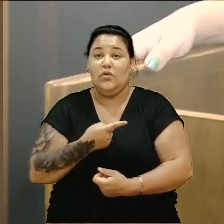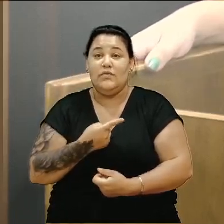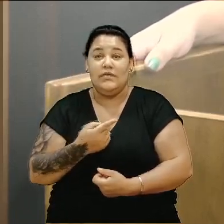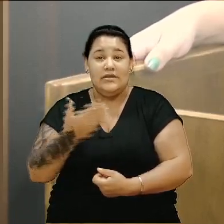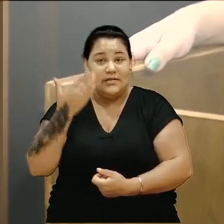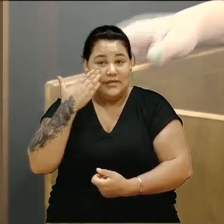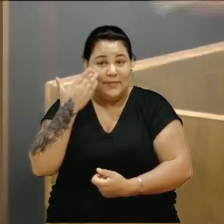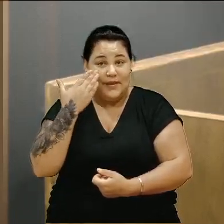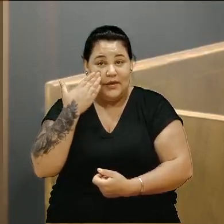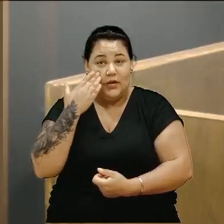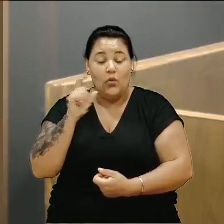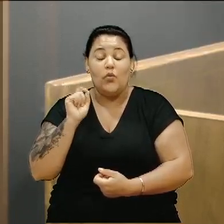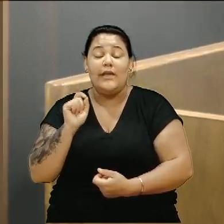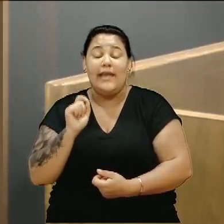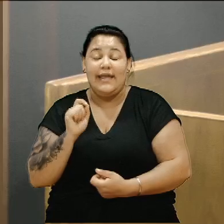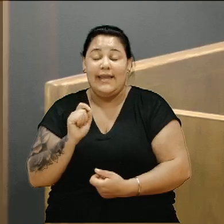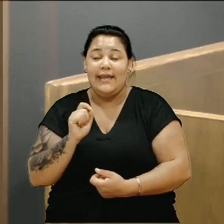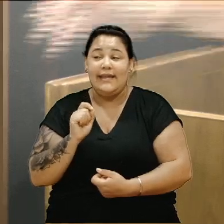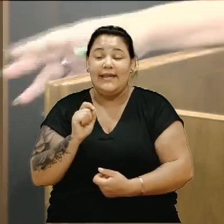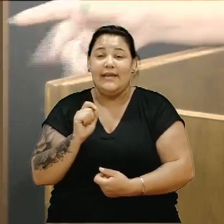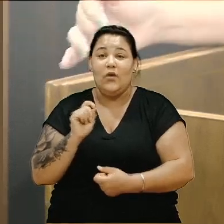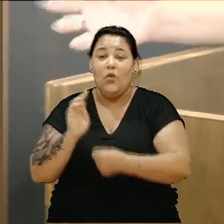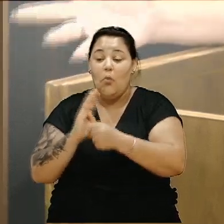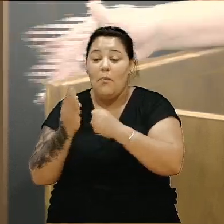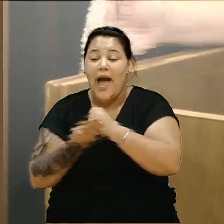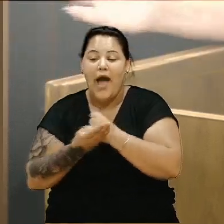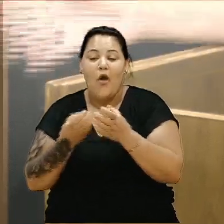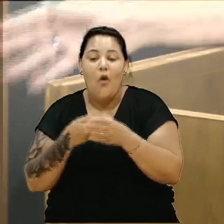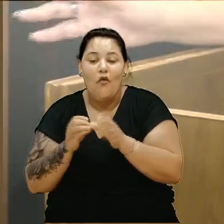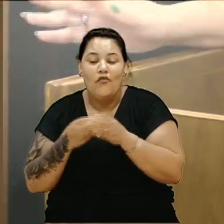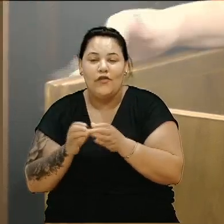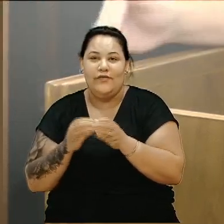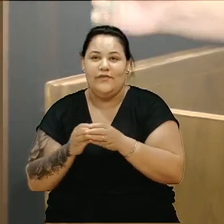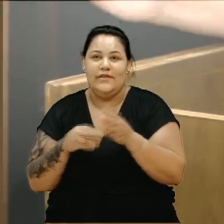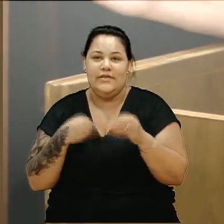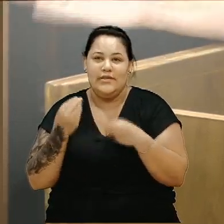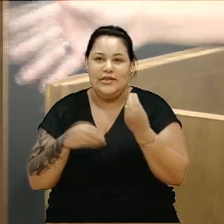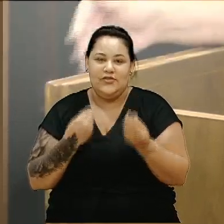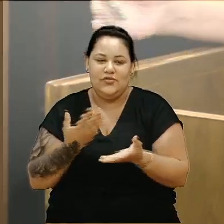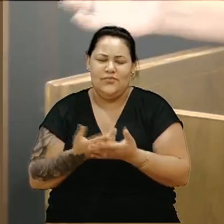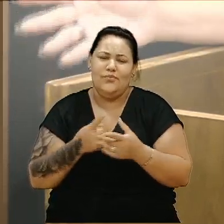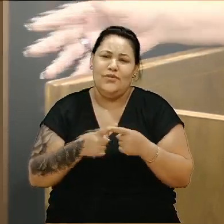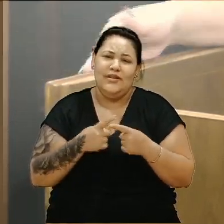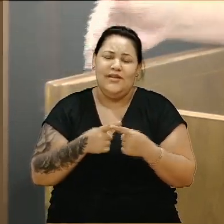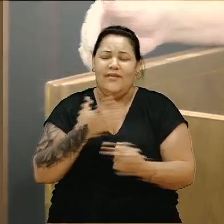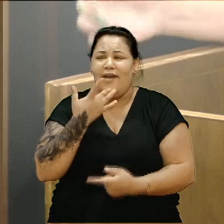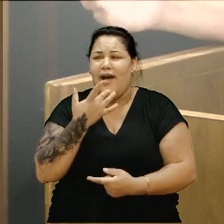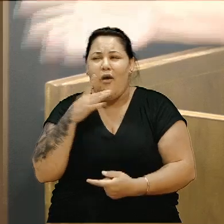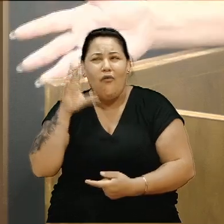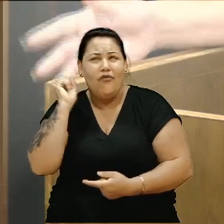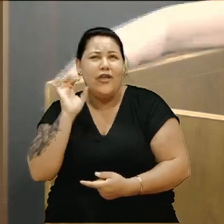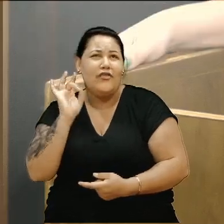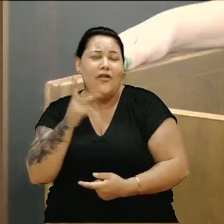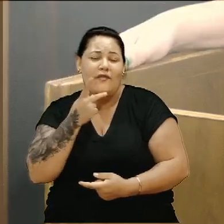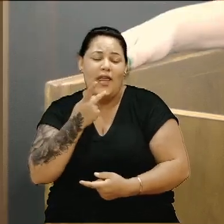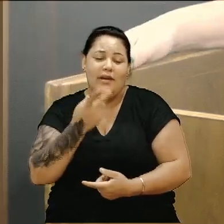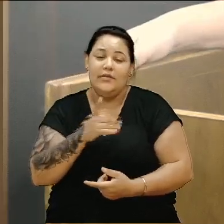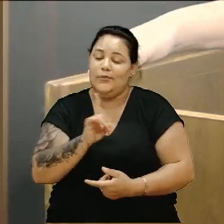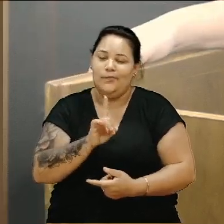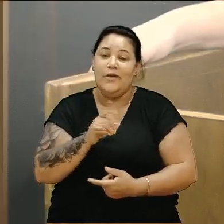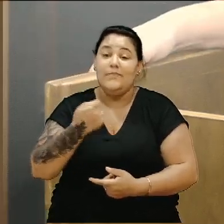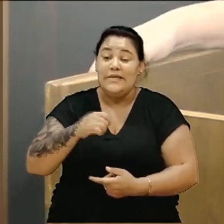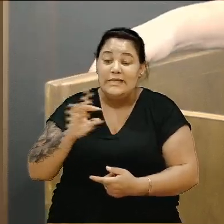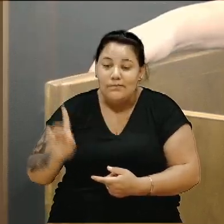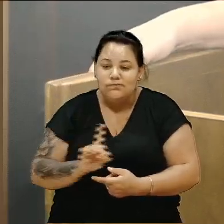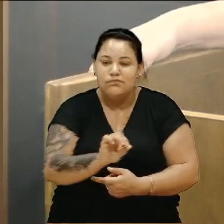ponta passa, né? Porque é fácil a gente estar aqui e ouvir falar e um telefonema e tudo mais. A gente foi até lá